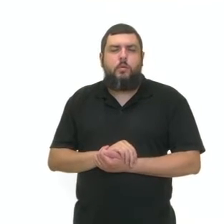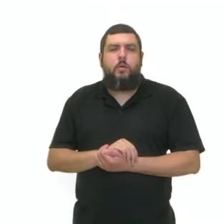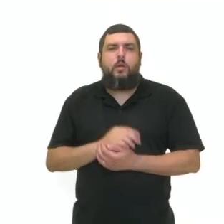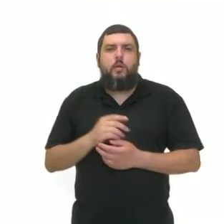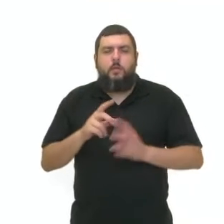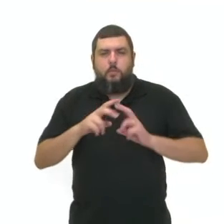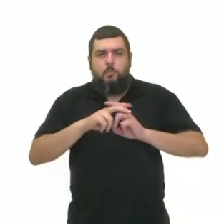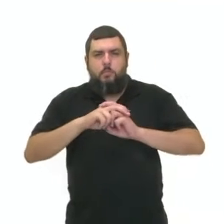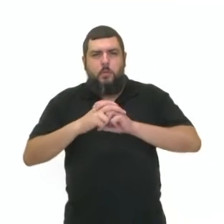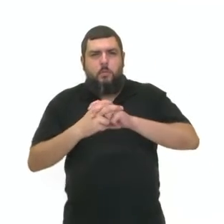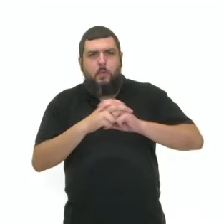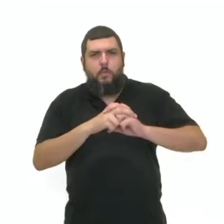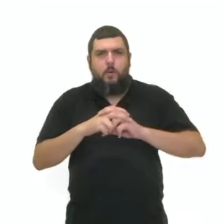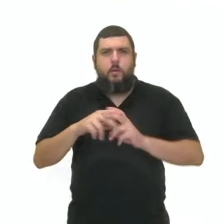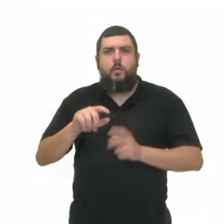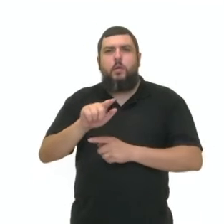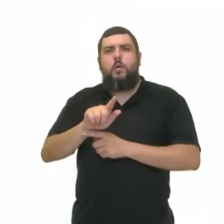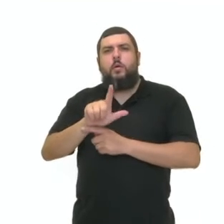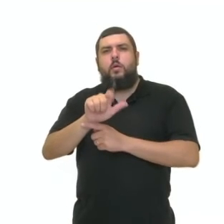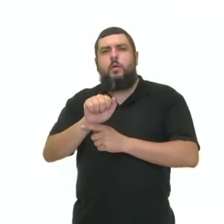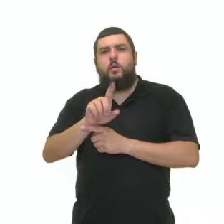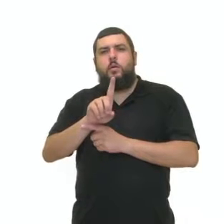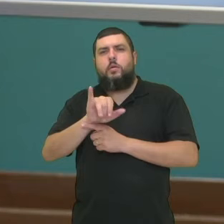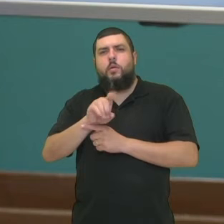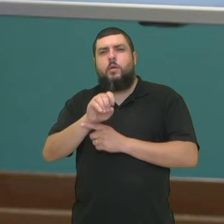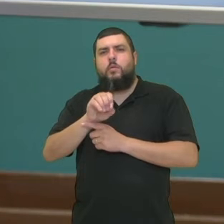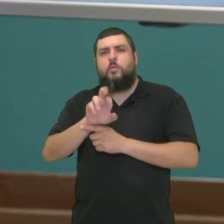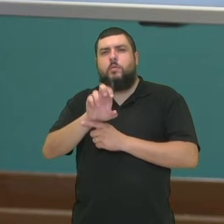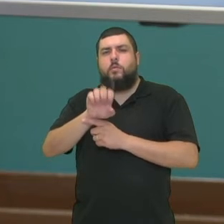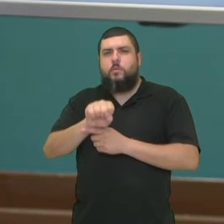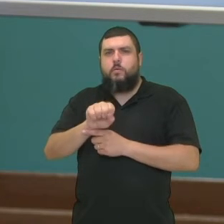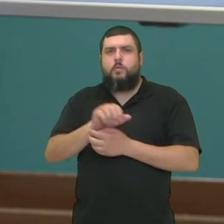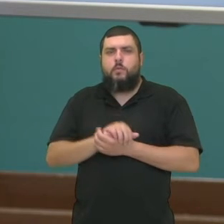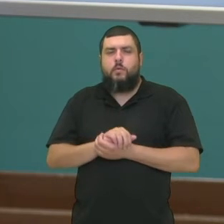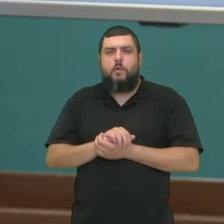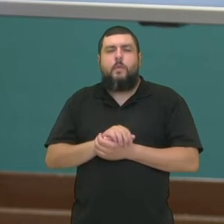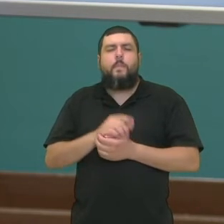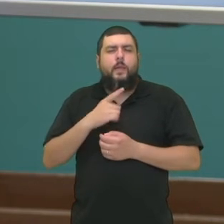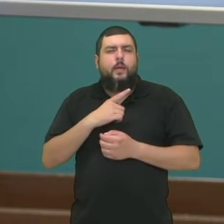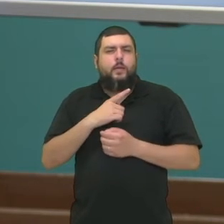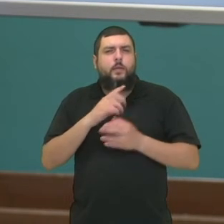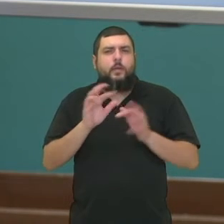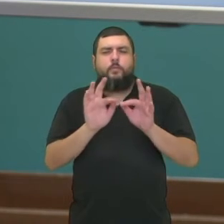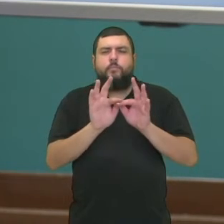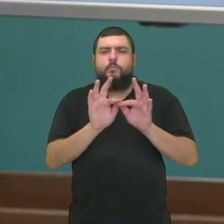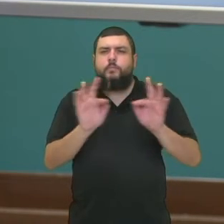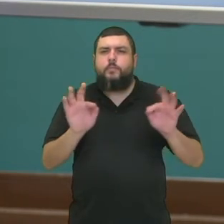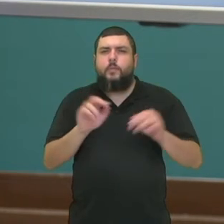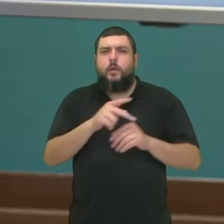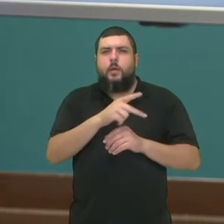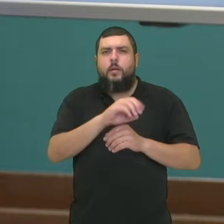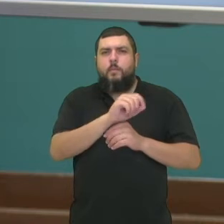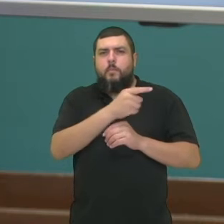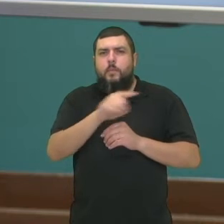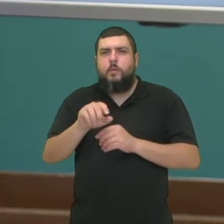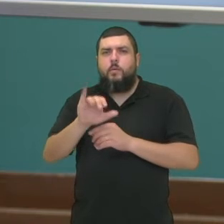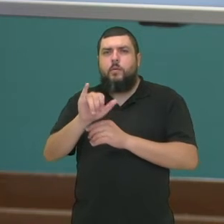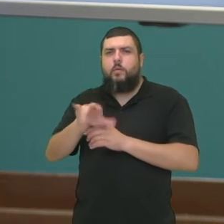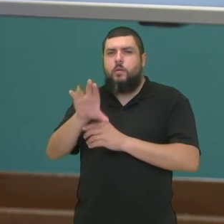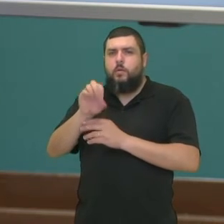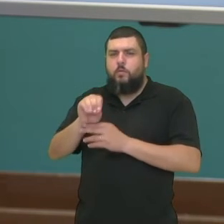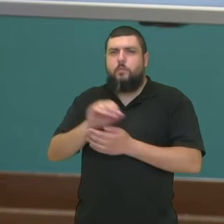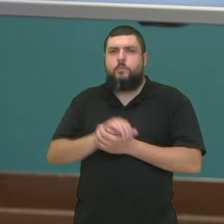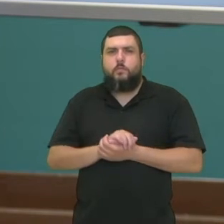vem aquela famosa frase do pão e circo. Então, os políticos que distribuíam pão para as massas, ali